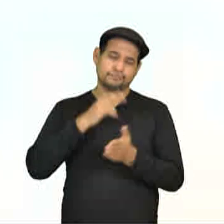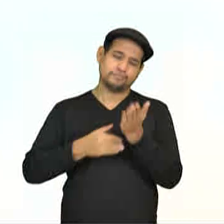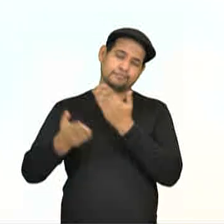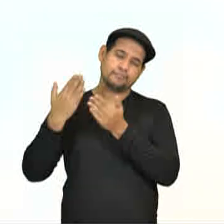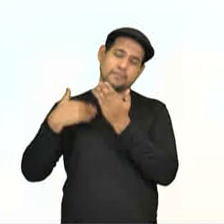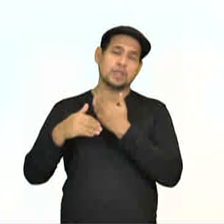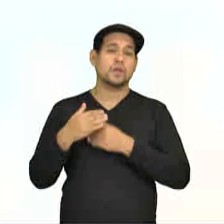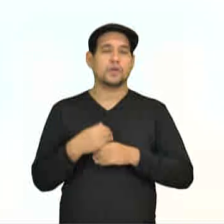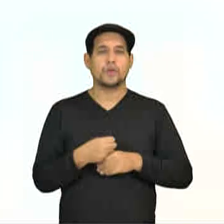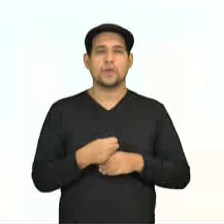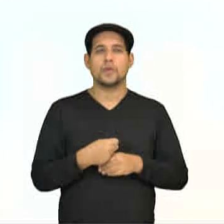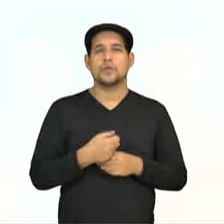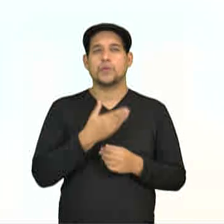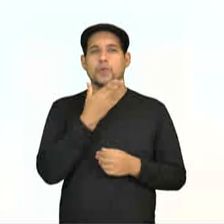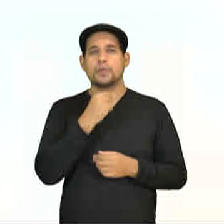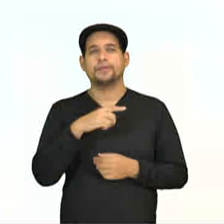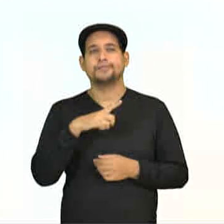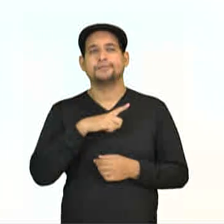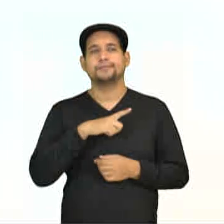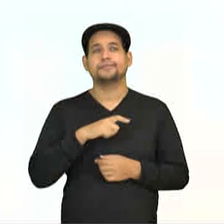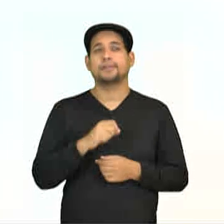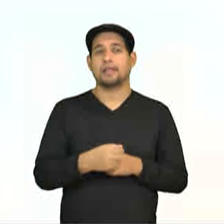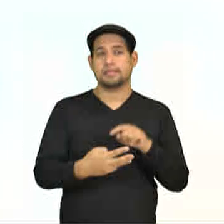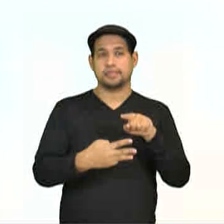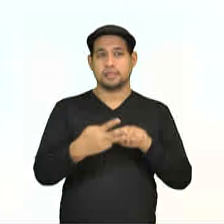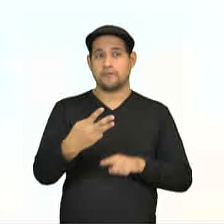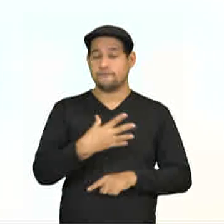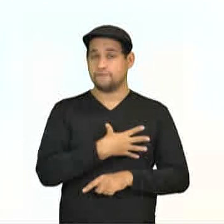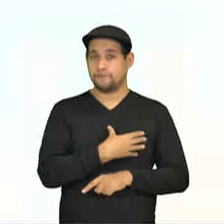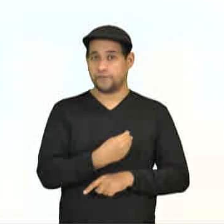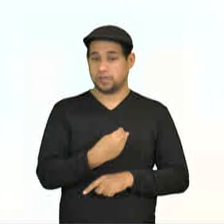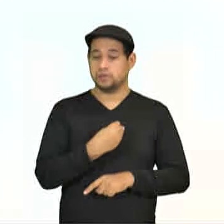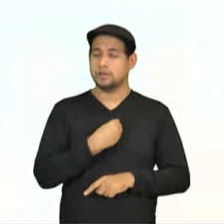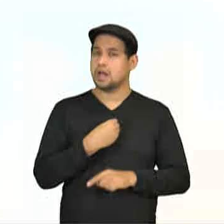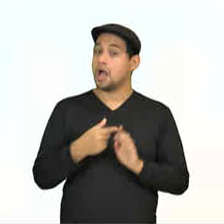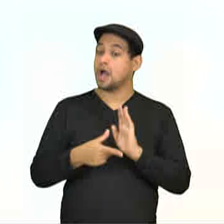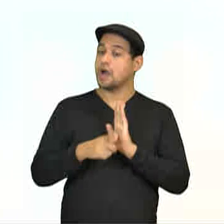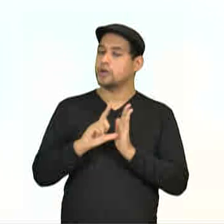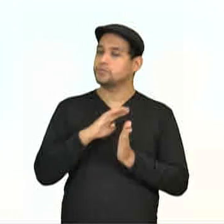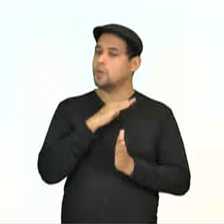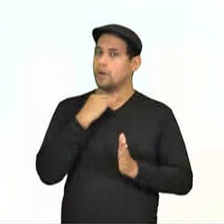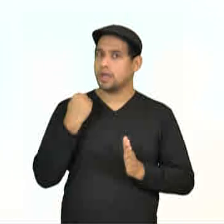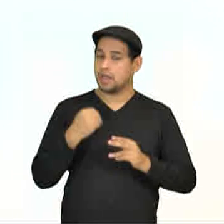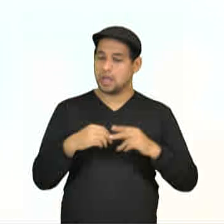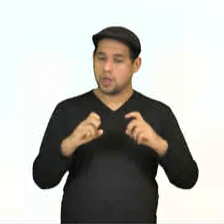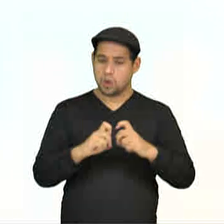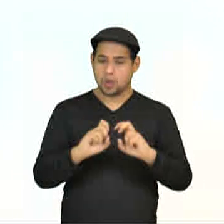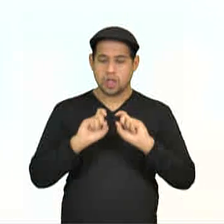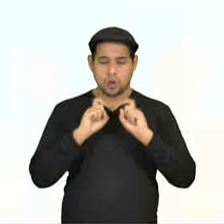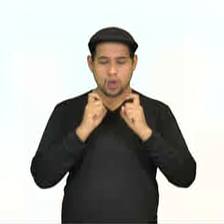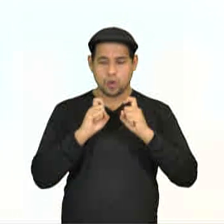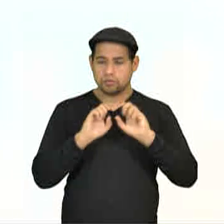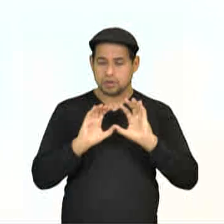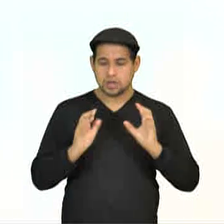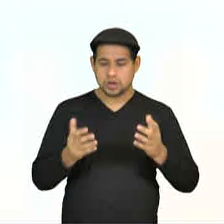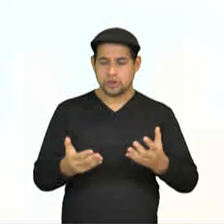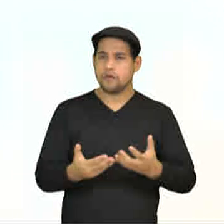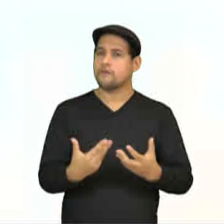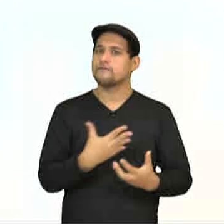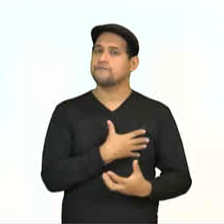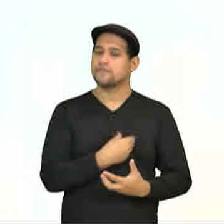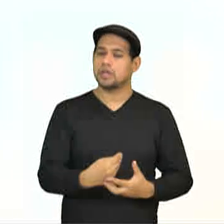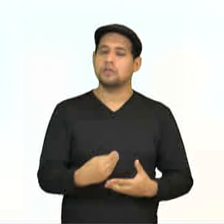moleiro que tinha três filhos. Antes de morrer, reuniu os seus filhos e, diante deles, dividiu os seus